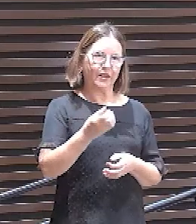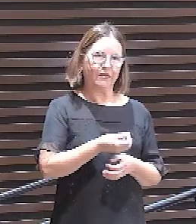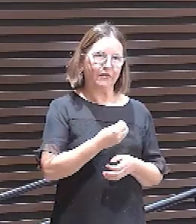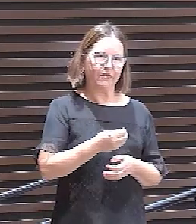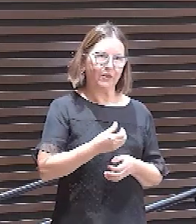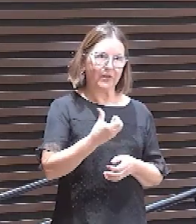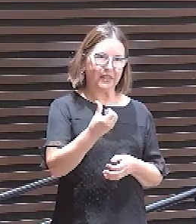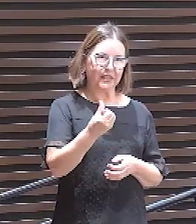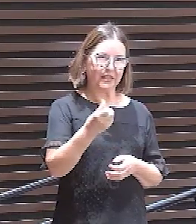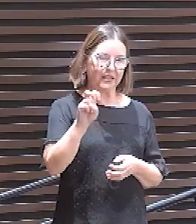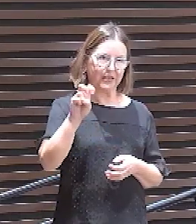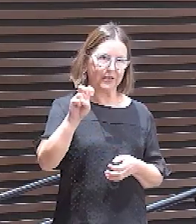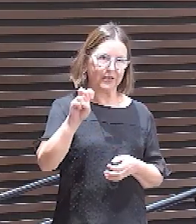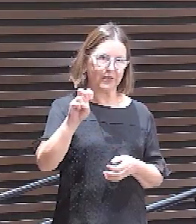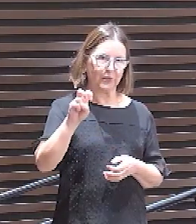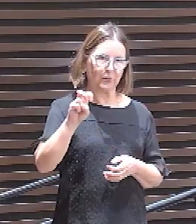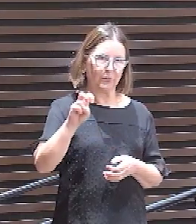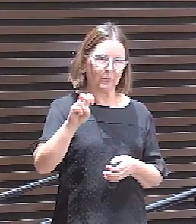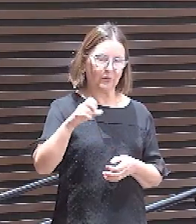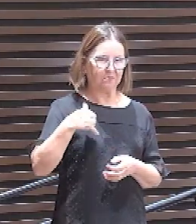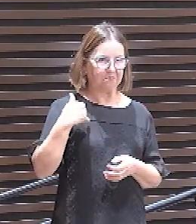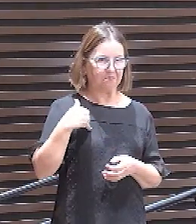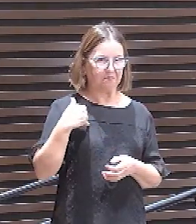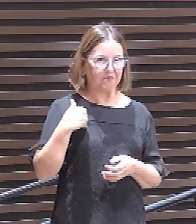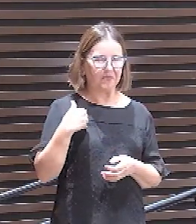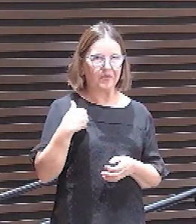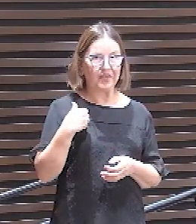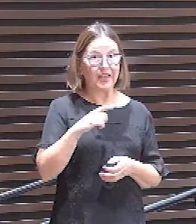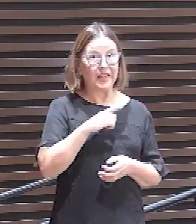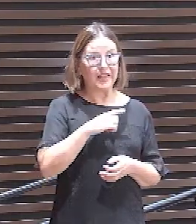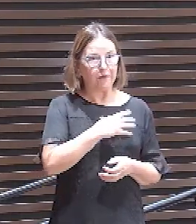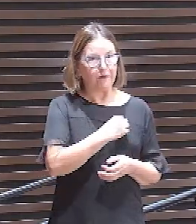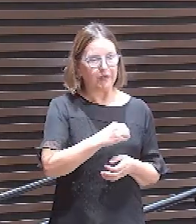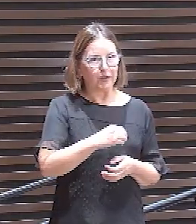65 anos e gerou a Matusalém.